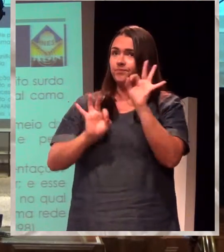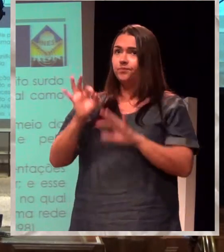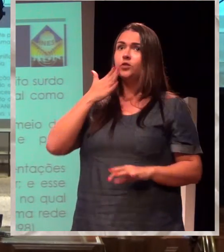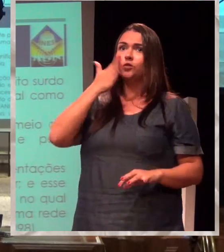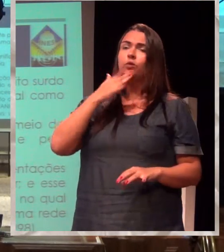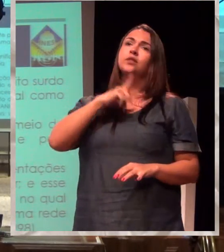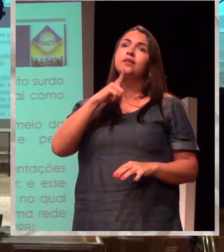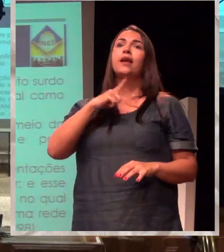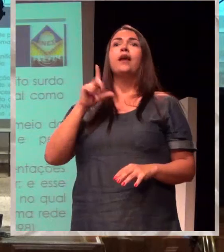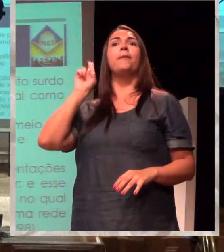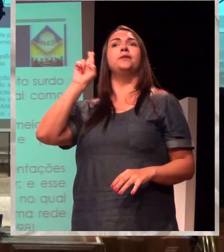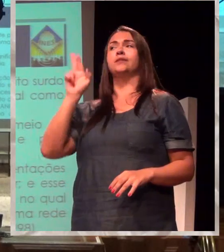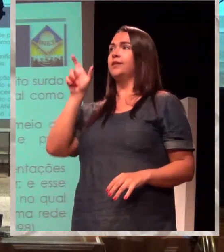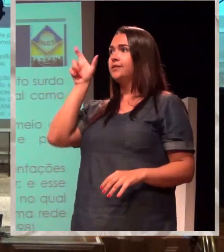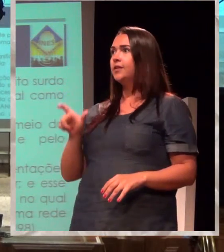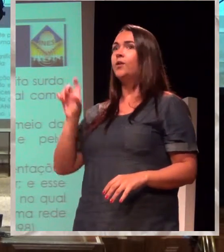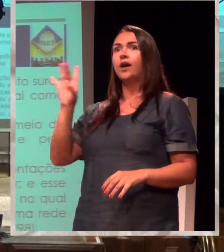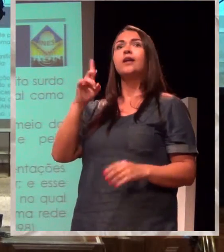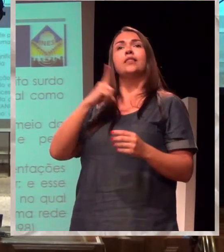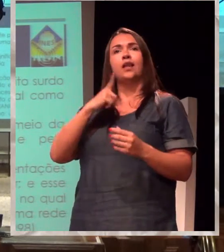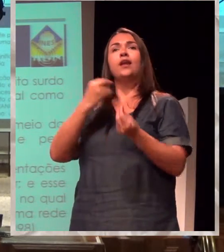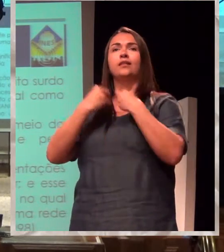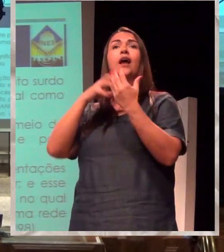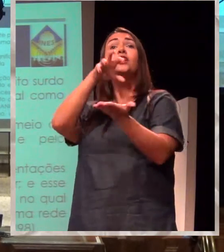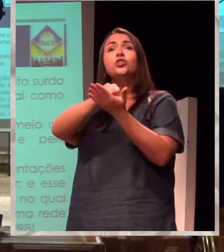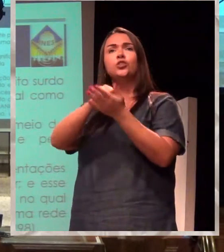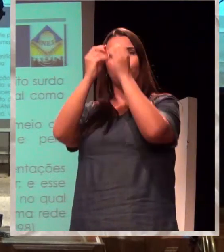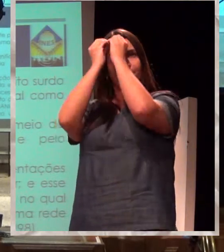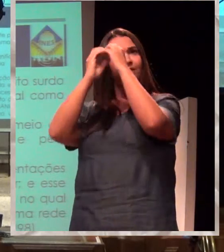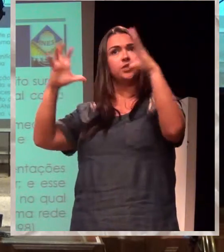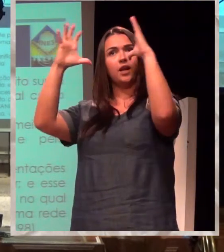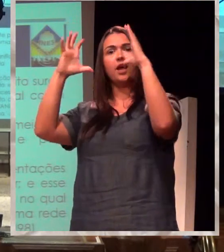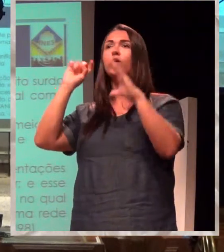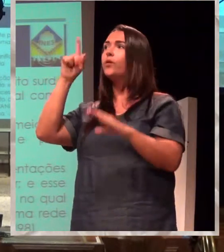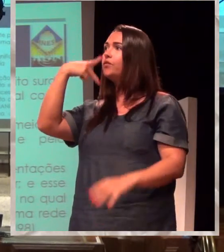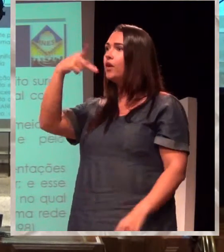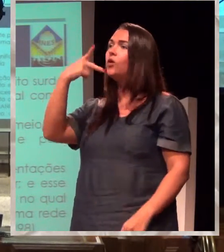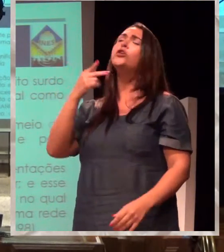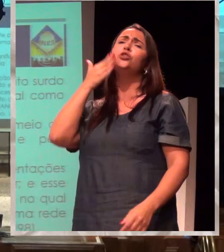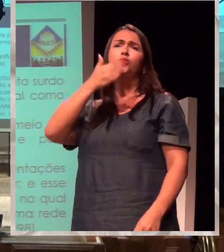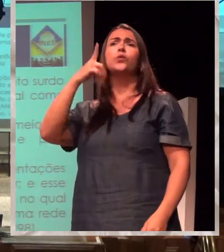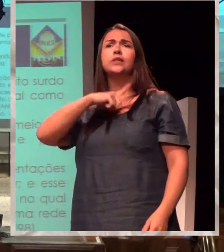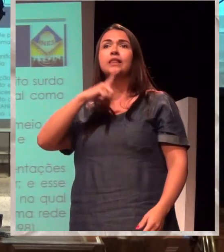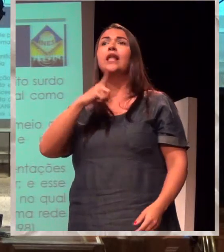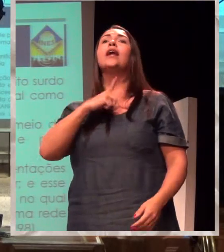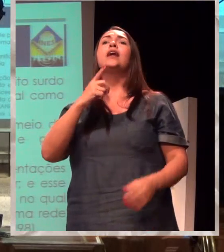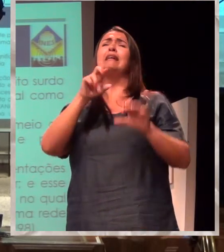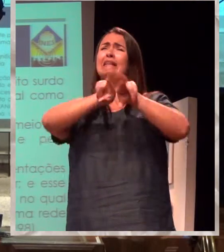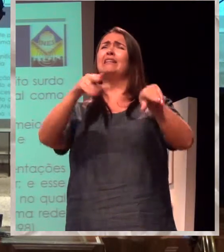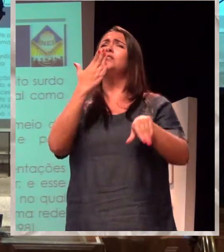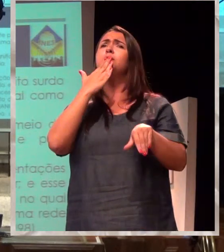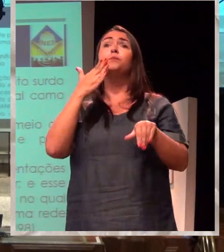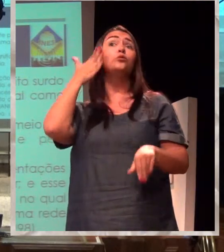constituição das representações correspondentes ao registro imaginário do dizer. E esse discurso se insere no interdiscurso,